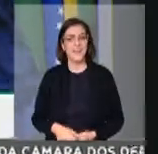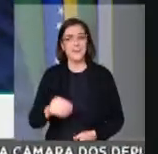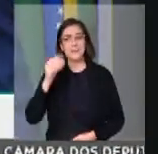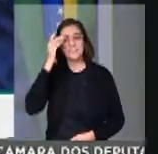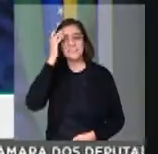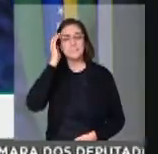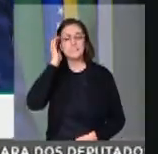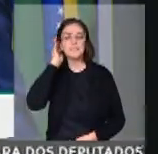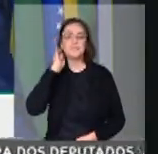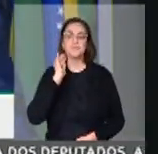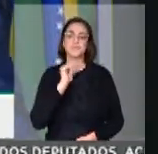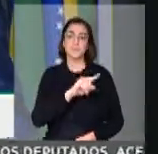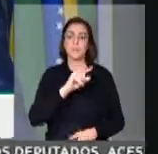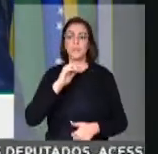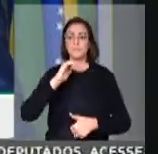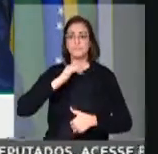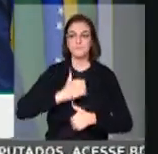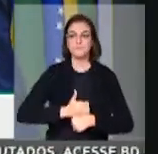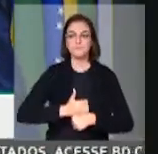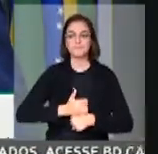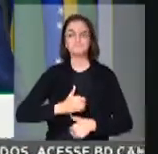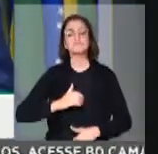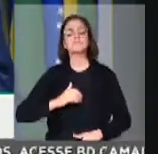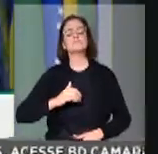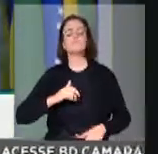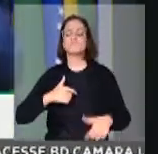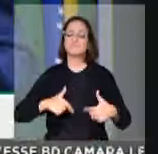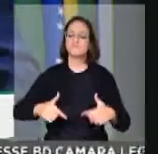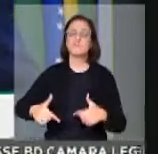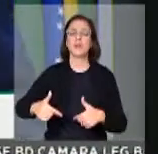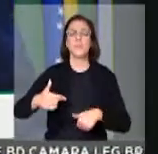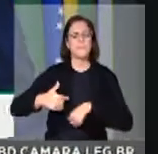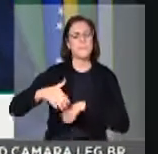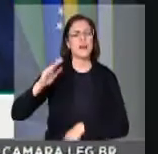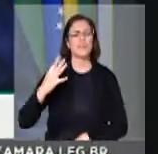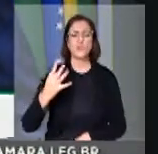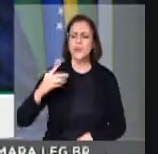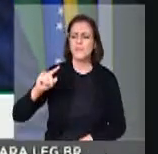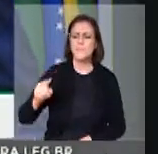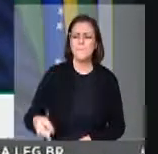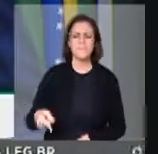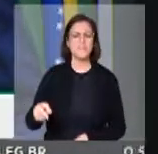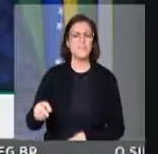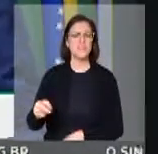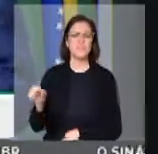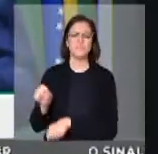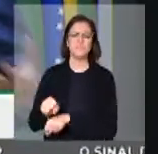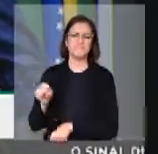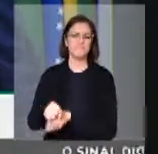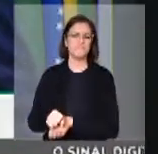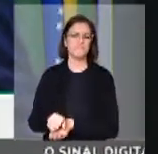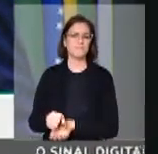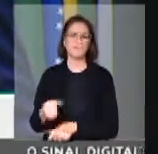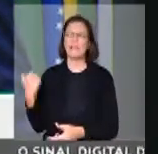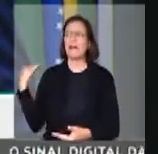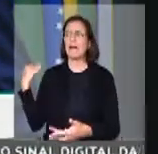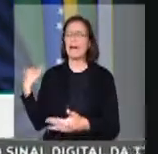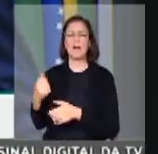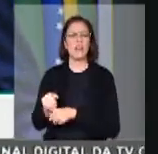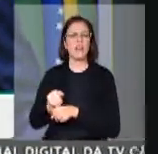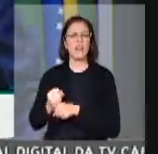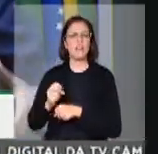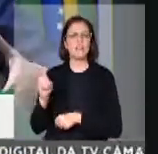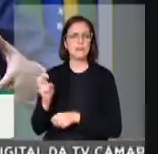ela quando chegou na delegacia da cor da qual foi titular havia mais de quatro mil inquéritos em aberto há quatro anos cinco anos seis anos